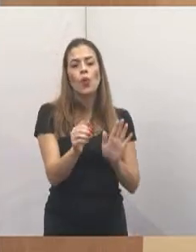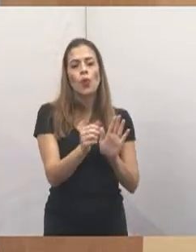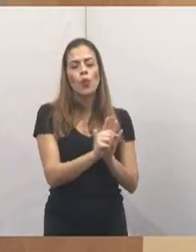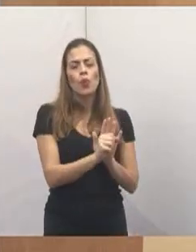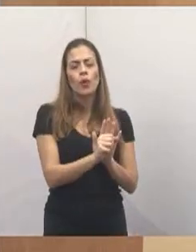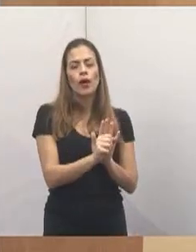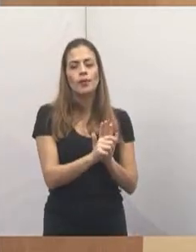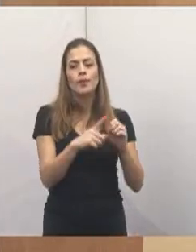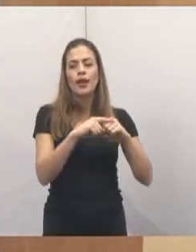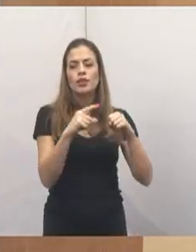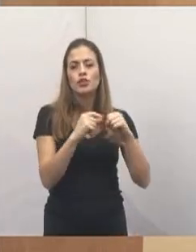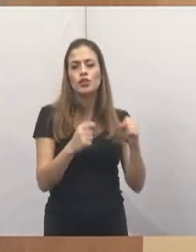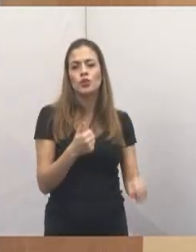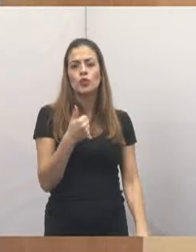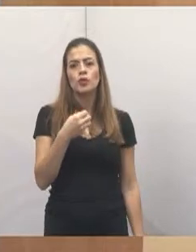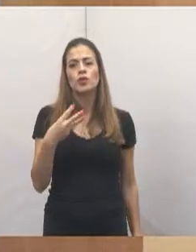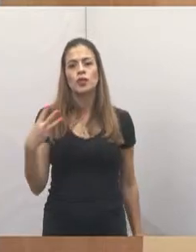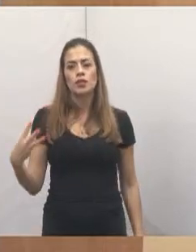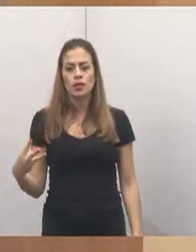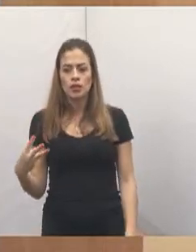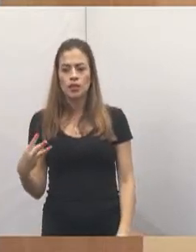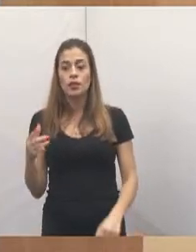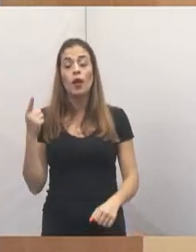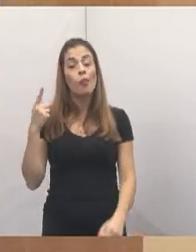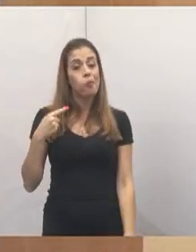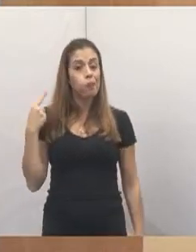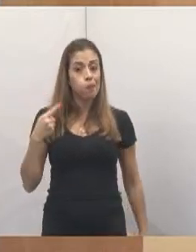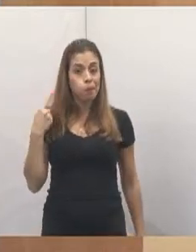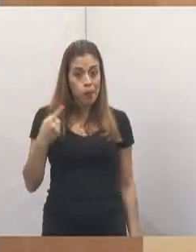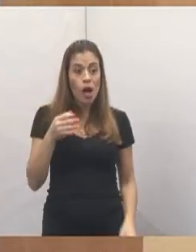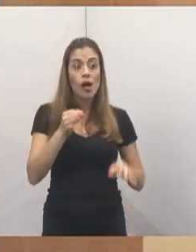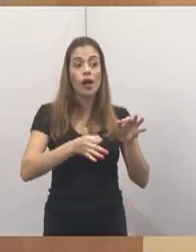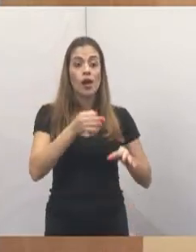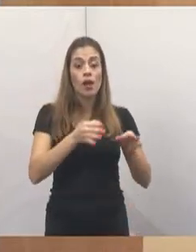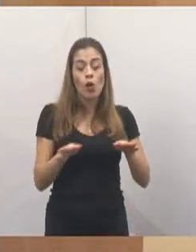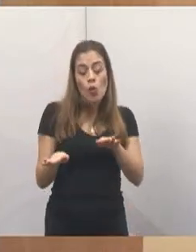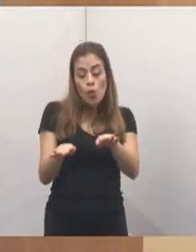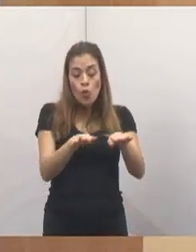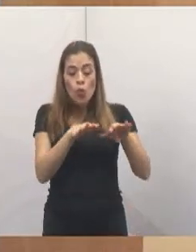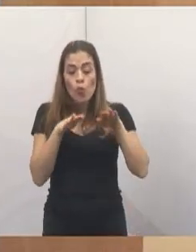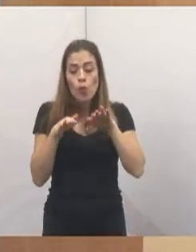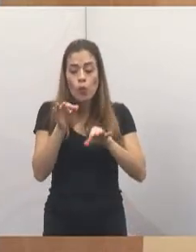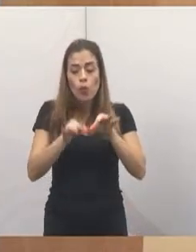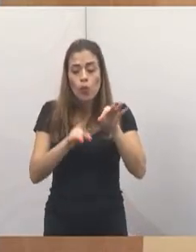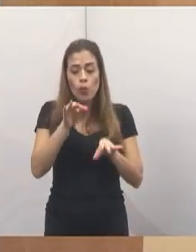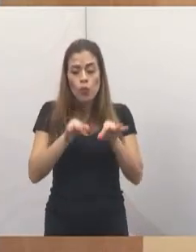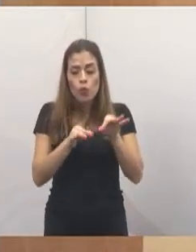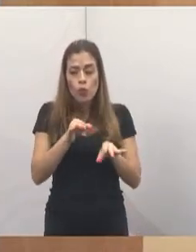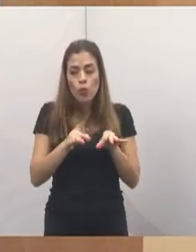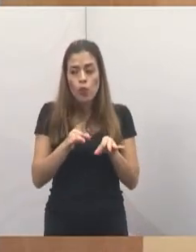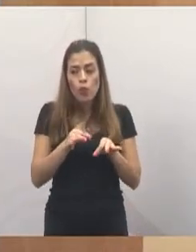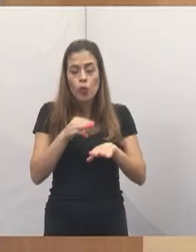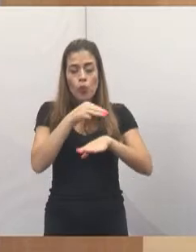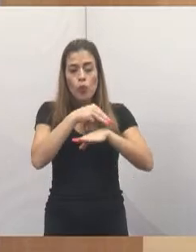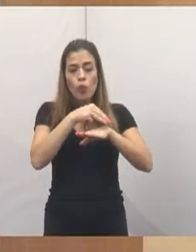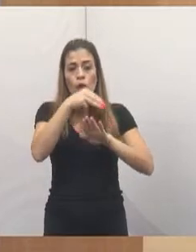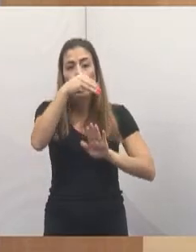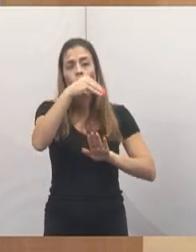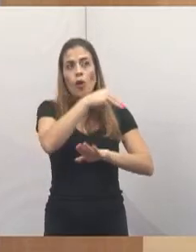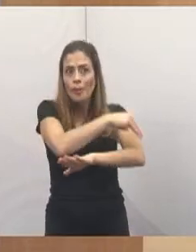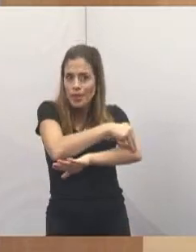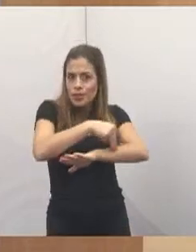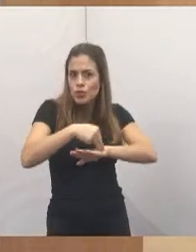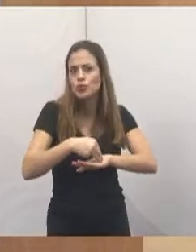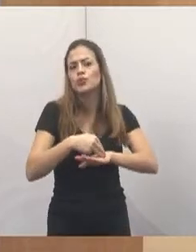advocacia é indispensável à administração da justiça, ela está colocando em pé de igualdade a magistratura, o Poder Judiciário, o